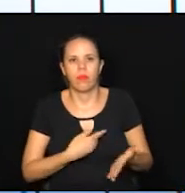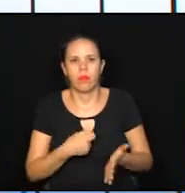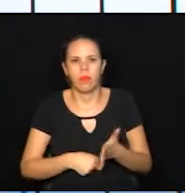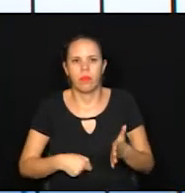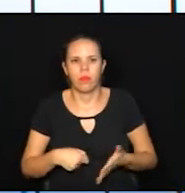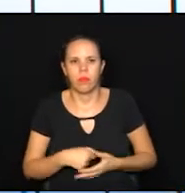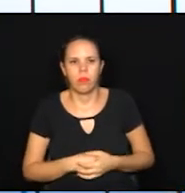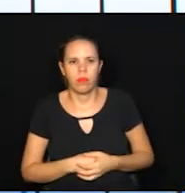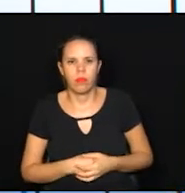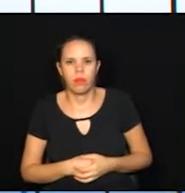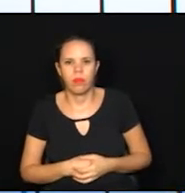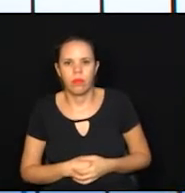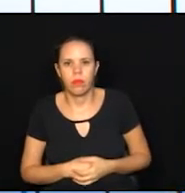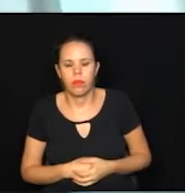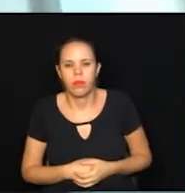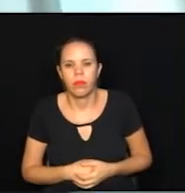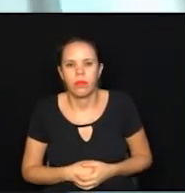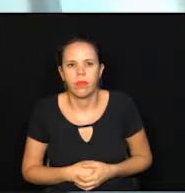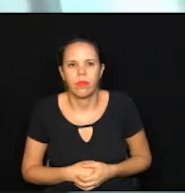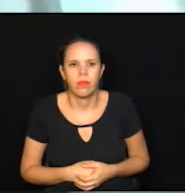aquela região.